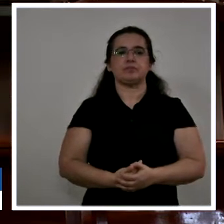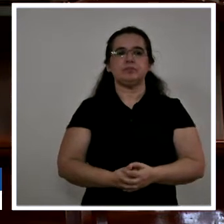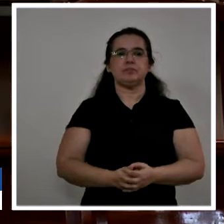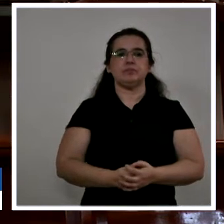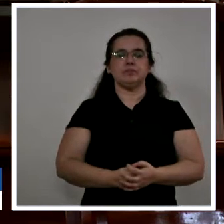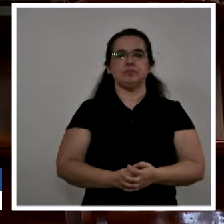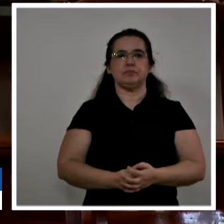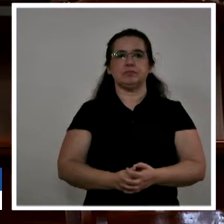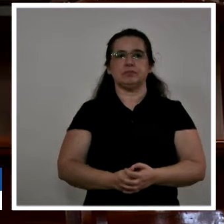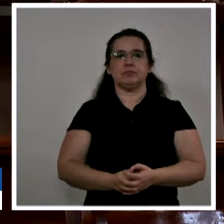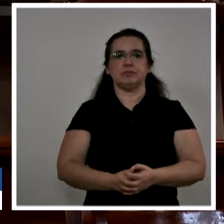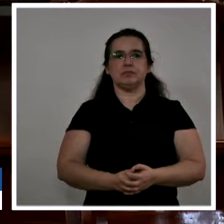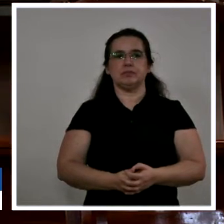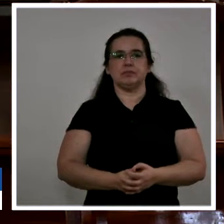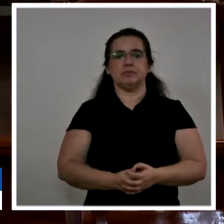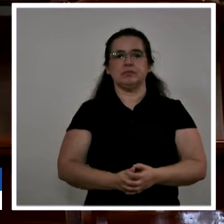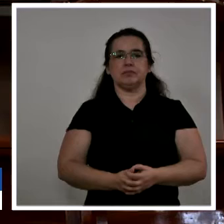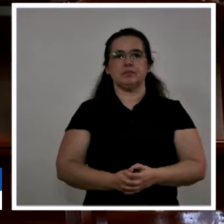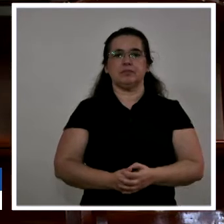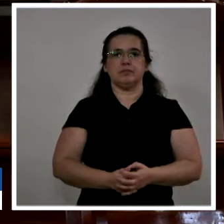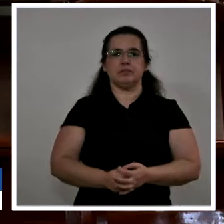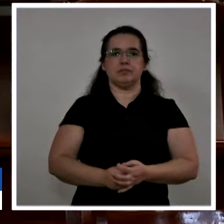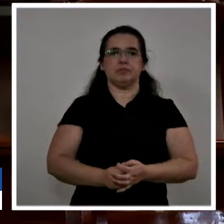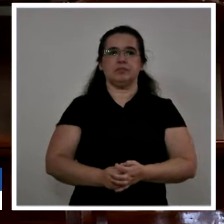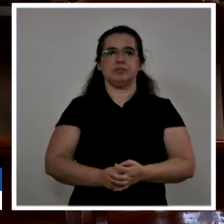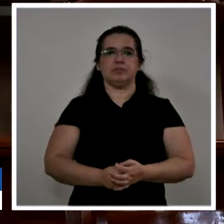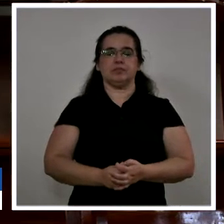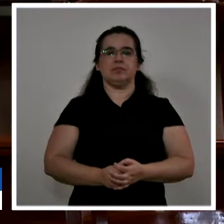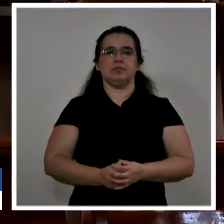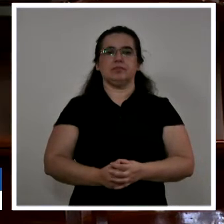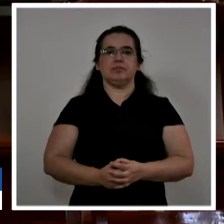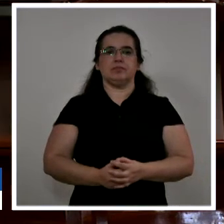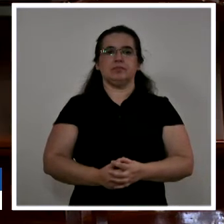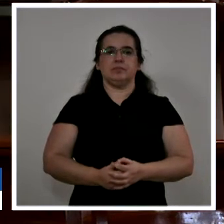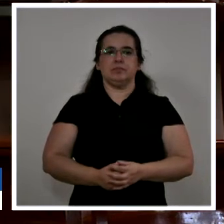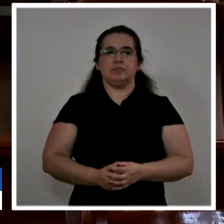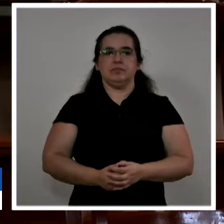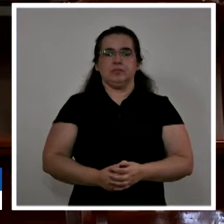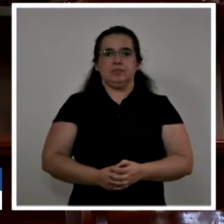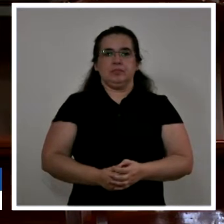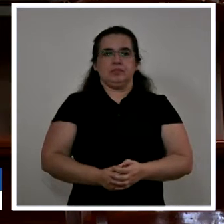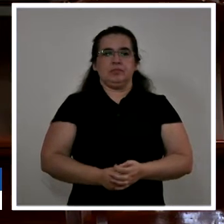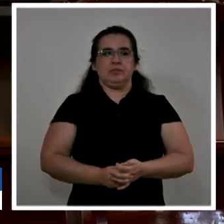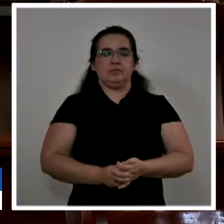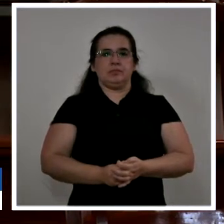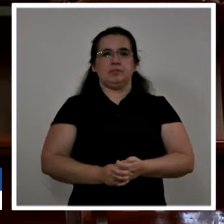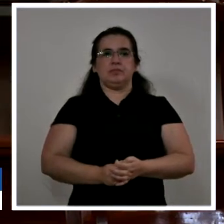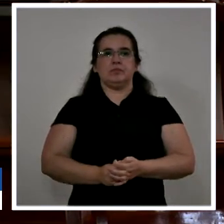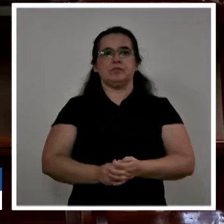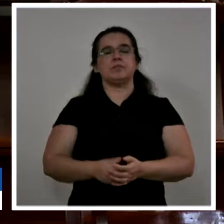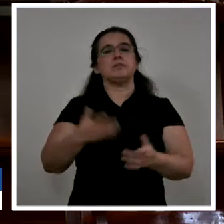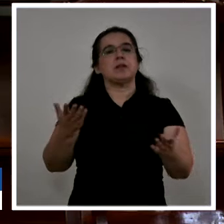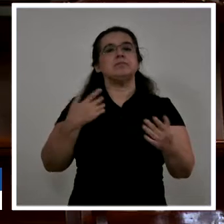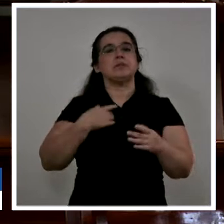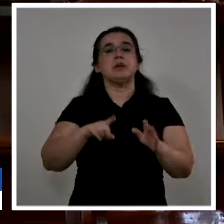nor homosexuals, nor sodomites. And such were past tense some of you. Ok.